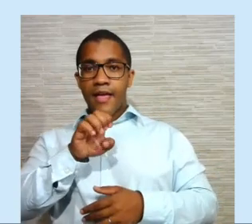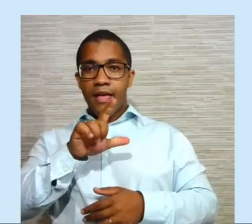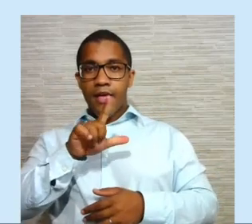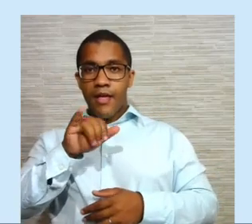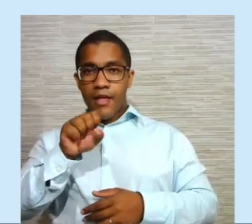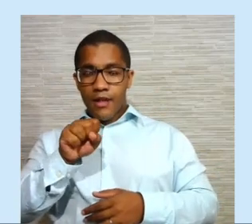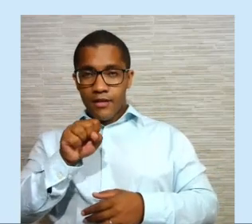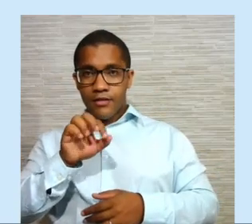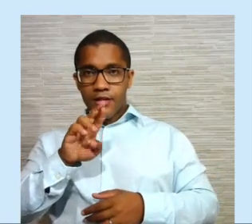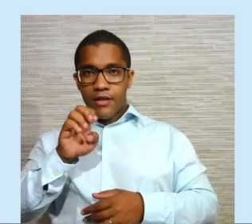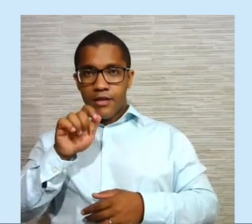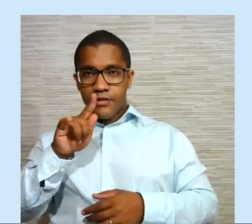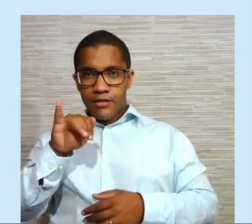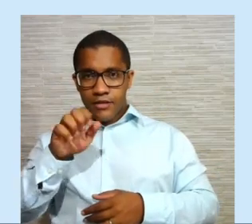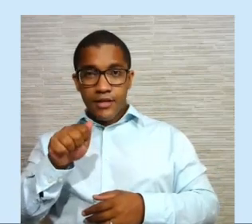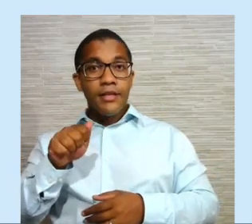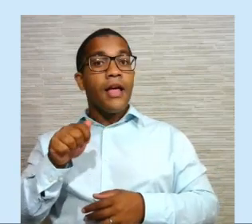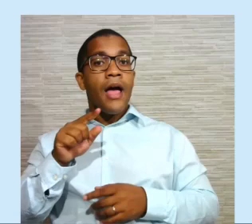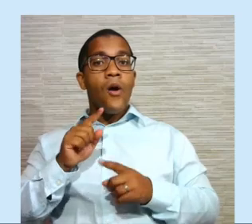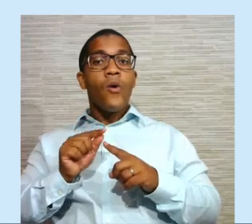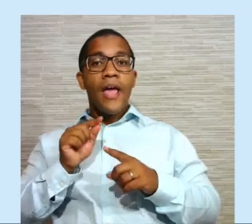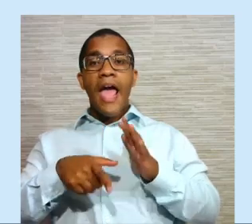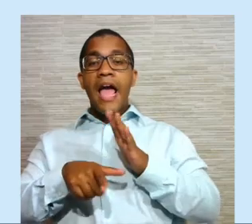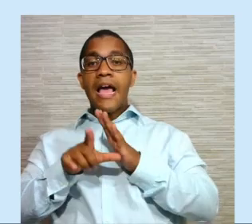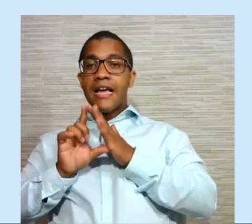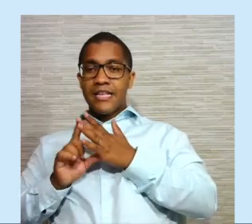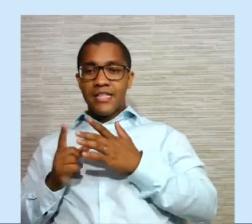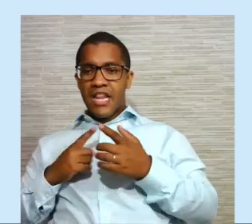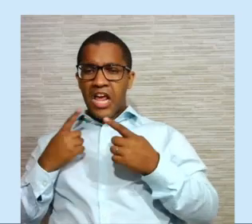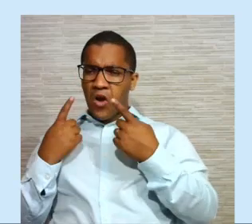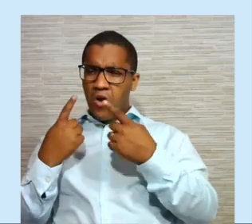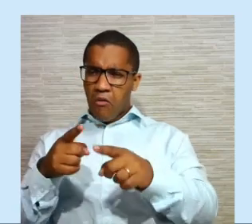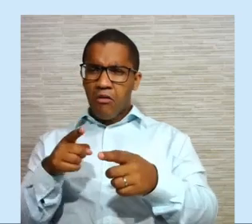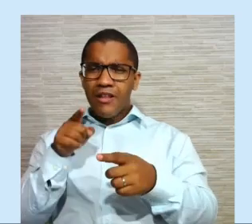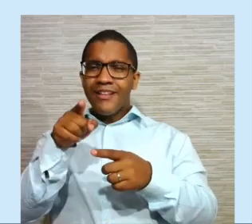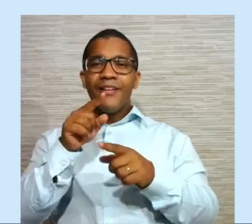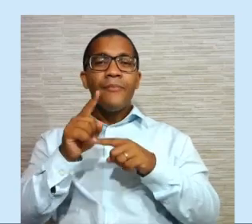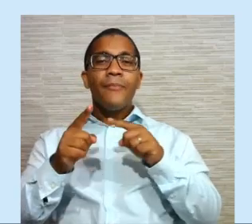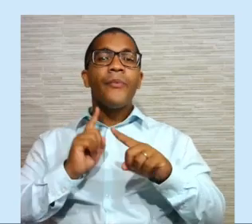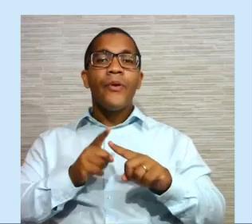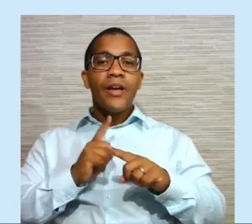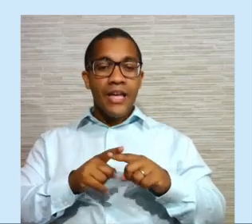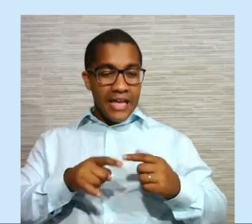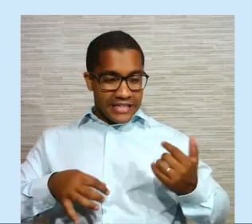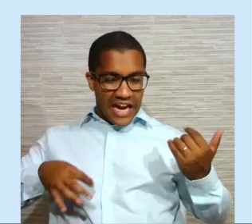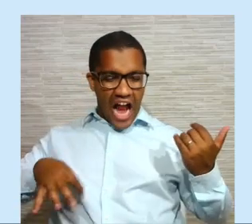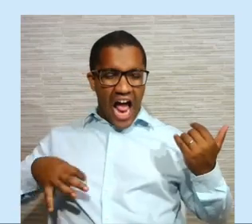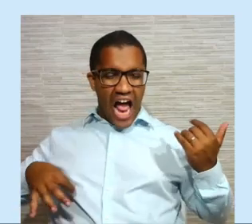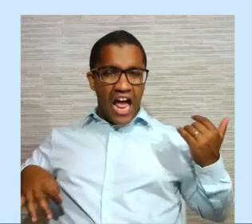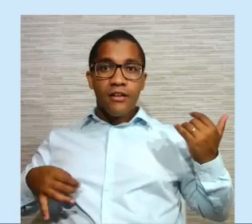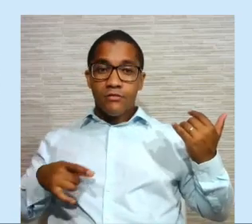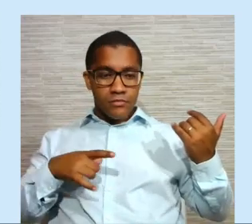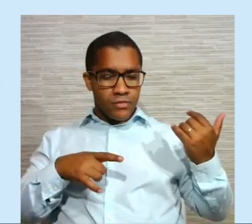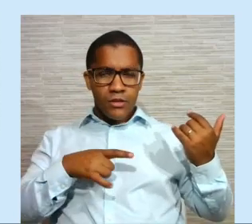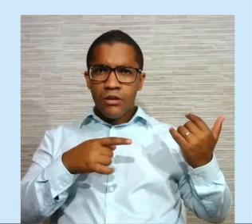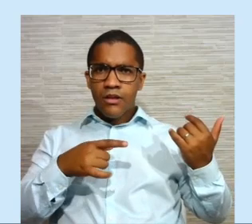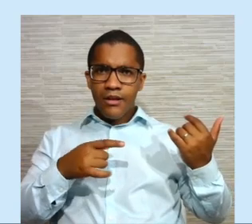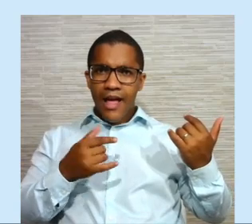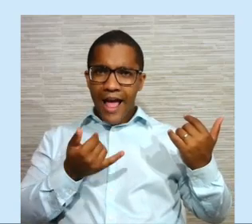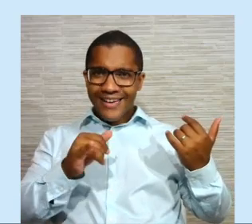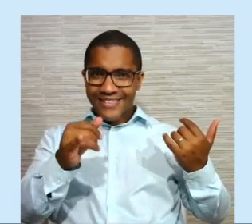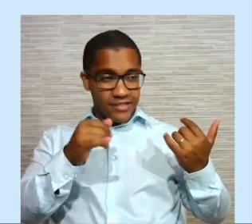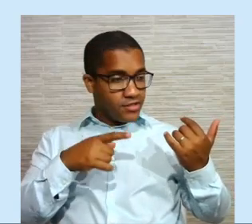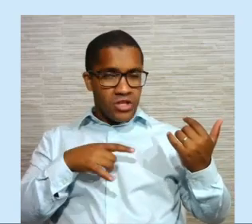criticado a guitarra elétrica na música brasileira, que tinha feito protestos contra as guitarras elétricas na